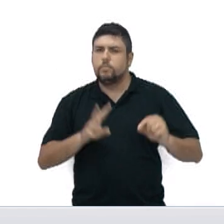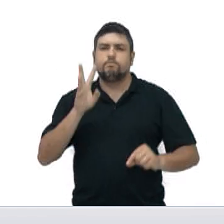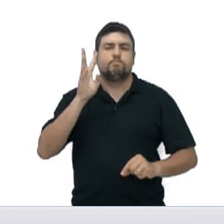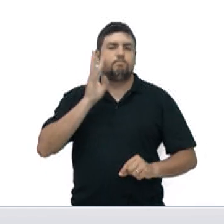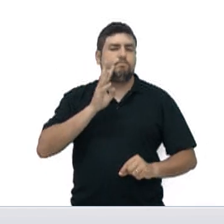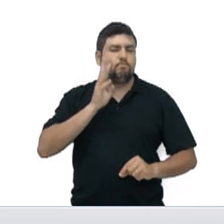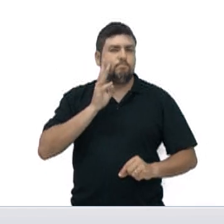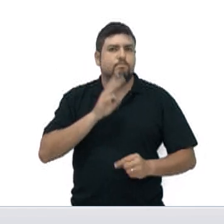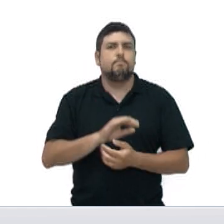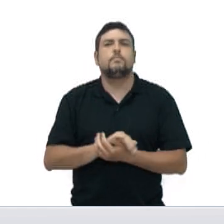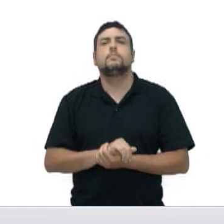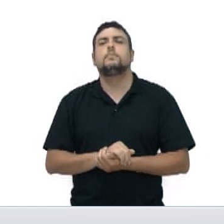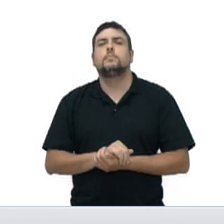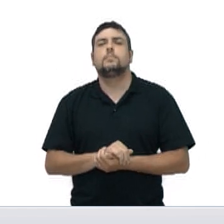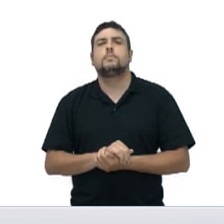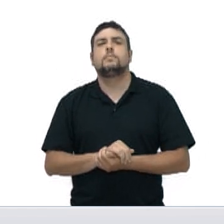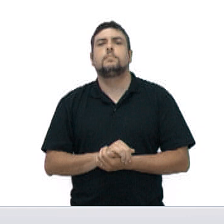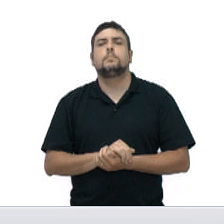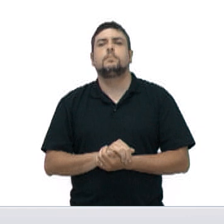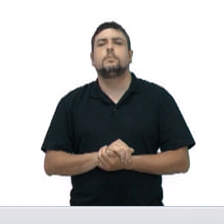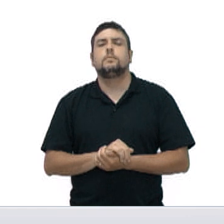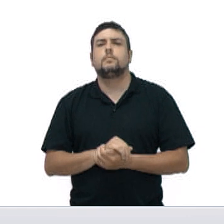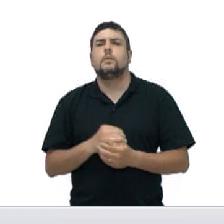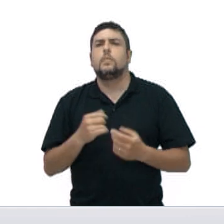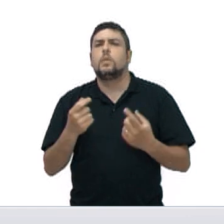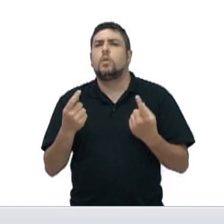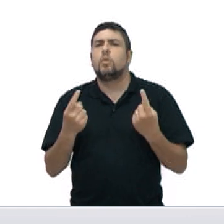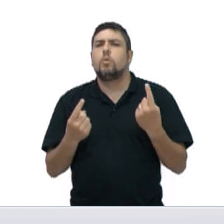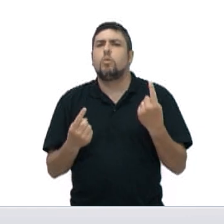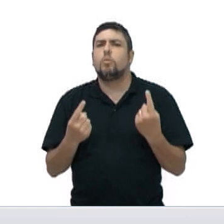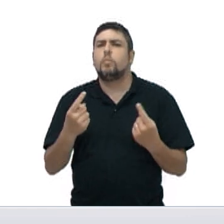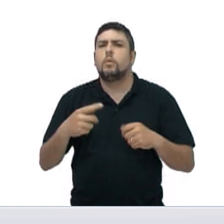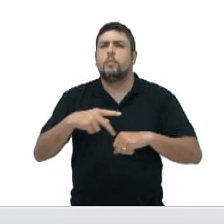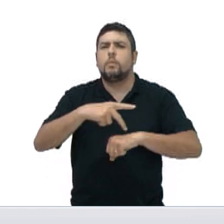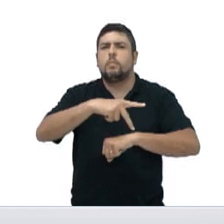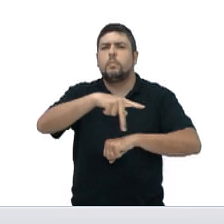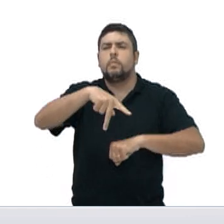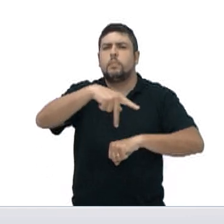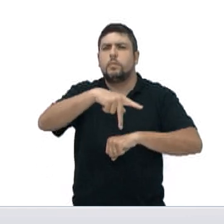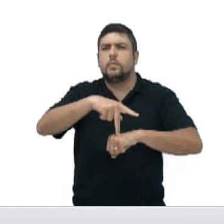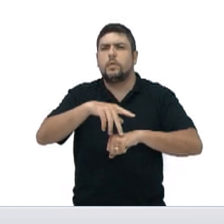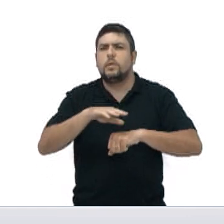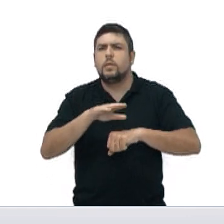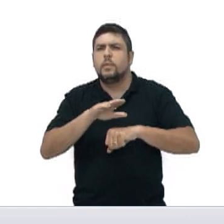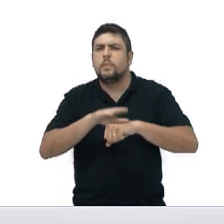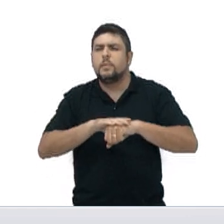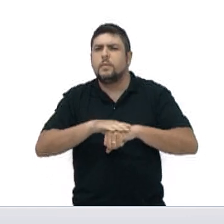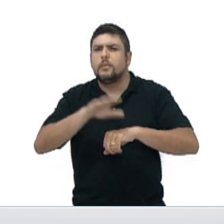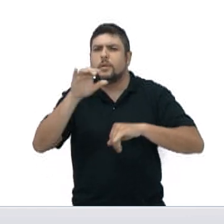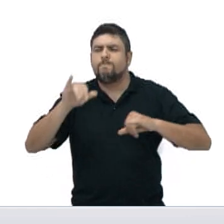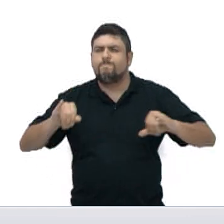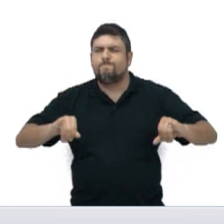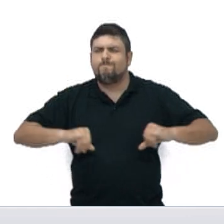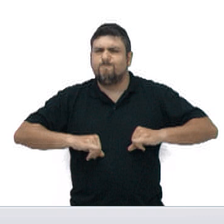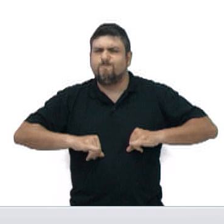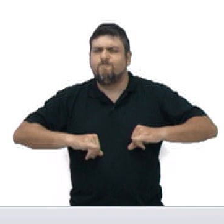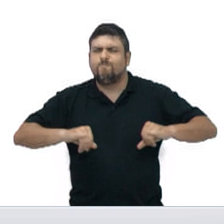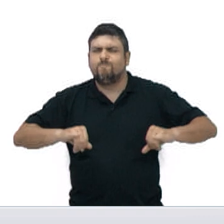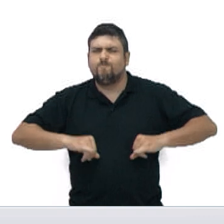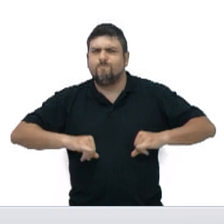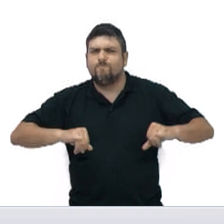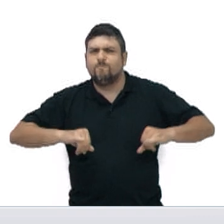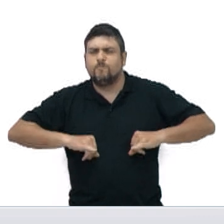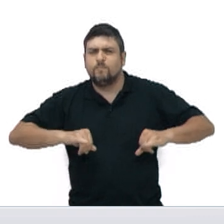ainda. Qual o país que sofrerá a maior perda de espécies